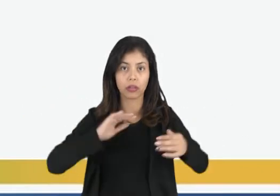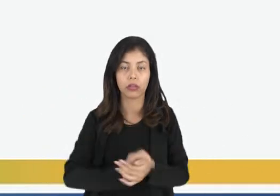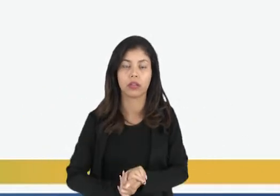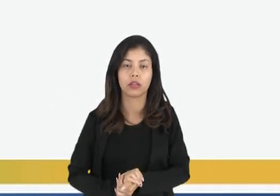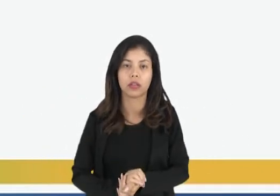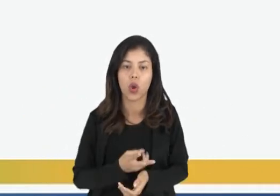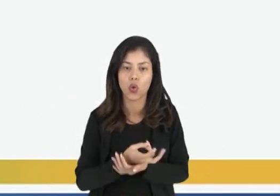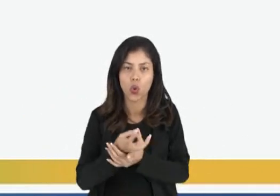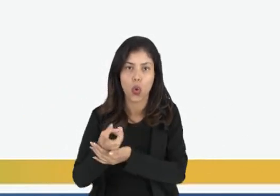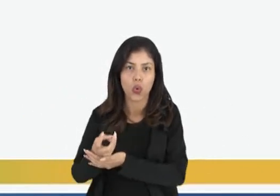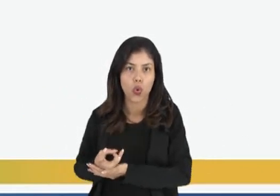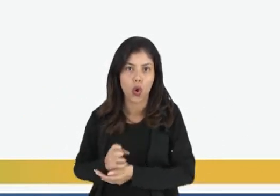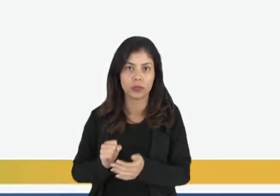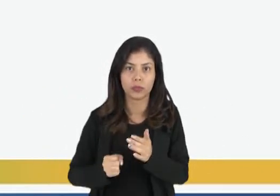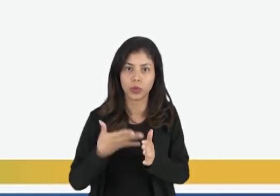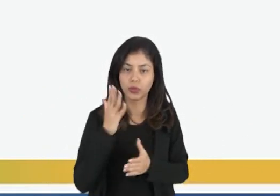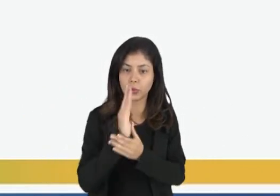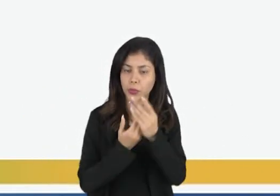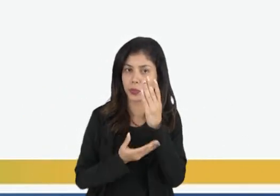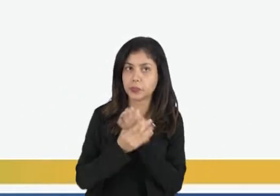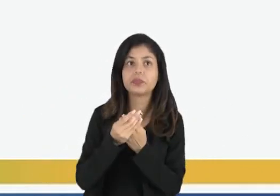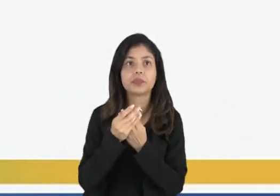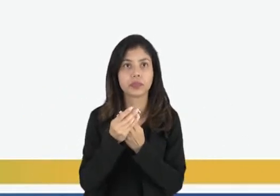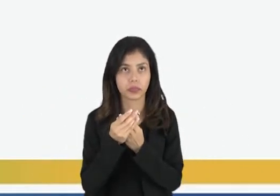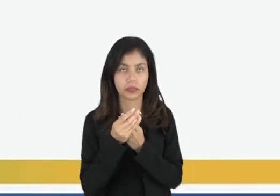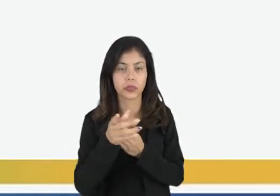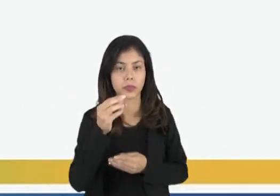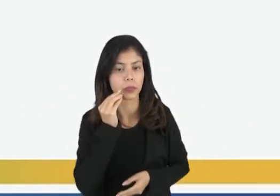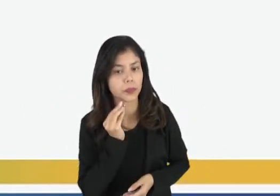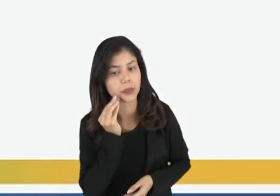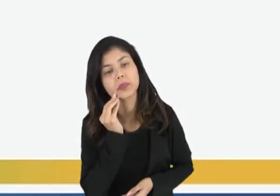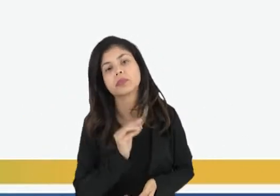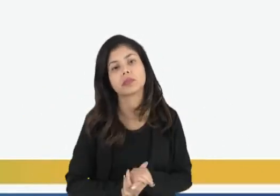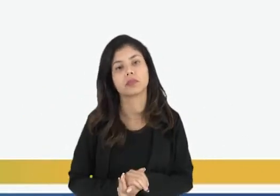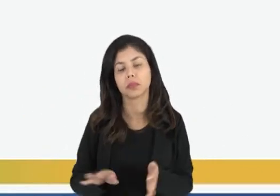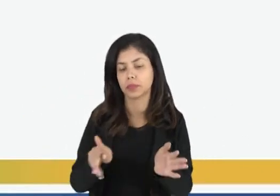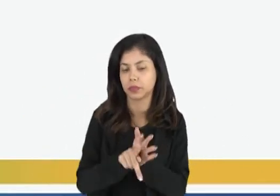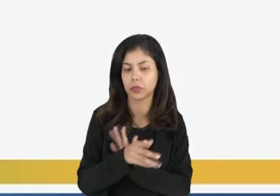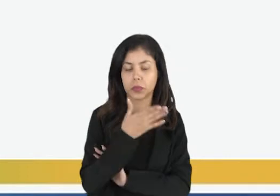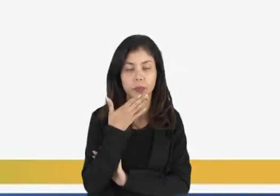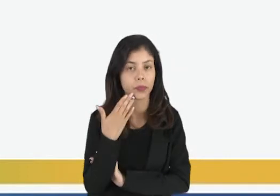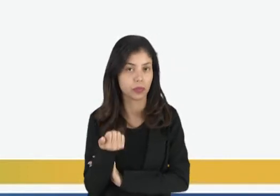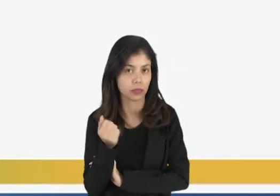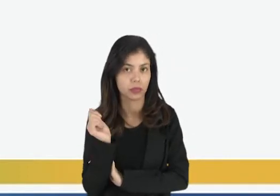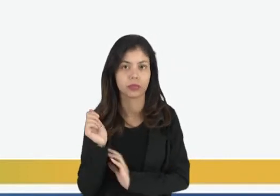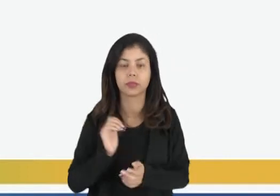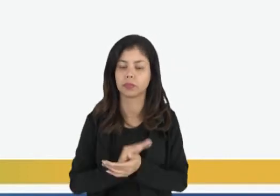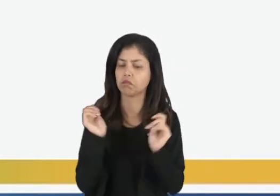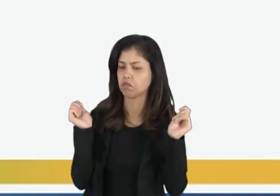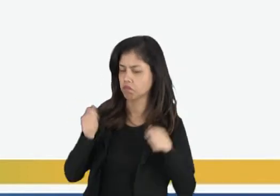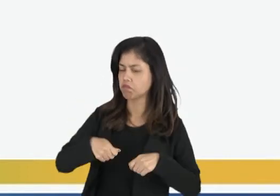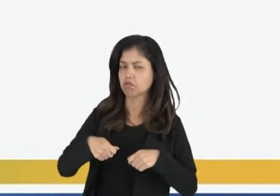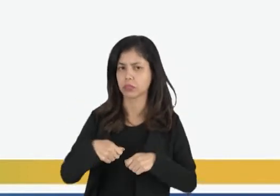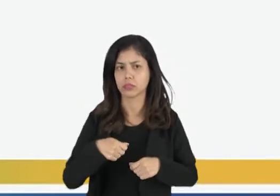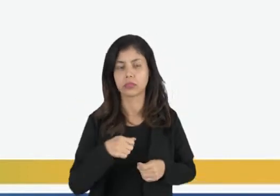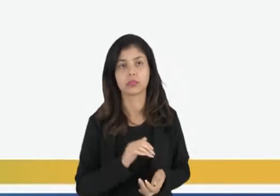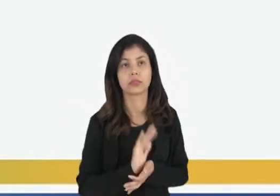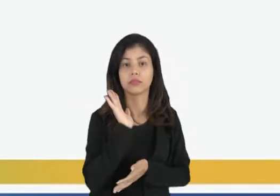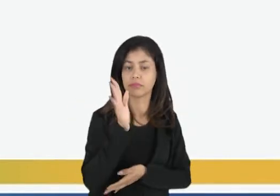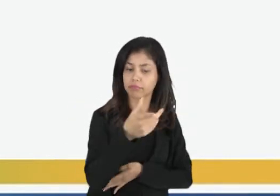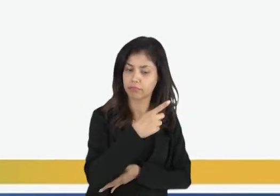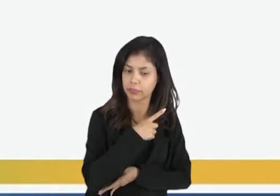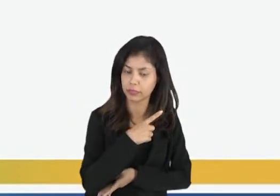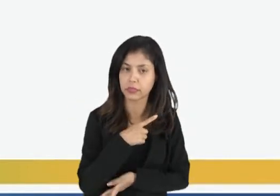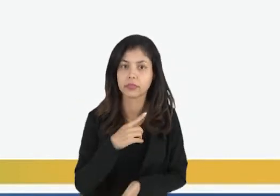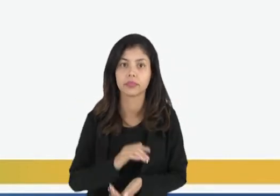e absorvendo inclusive essa mão de obra e tentando capacitar da melhor maneira possível para aproveitar a mão de obra que já